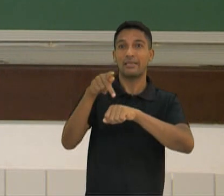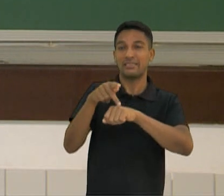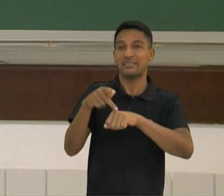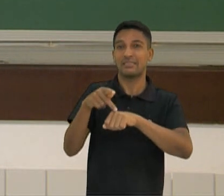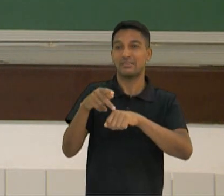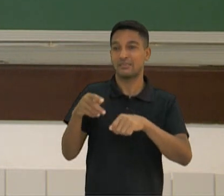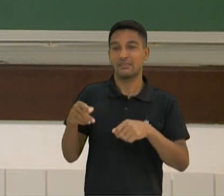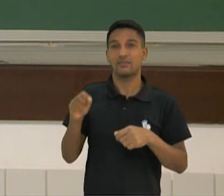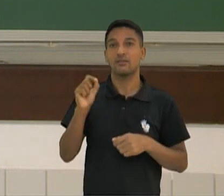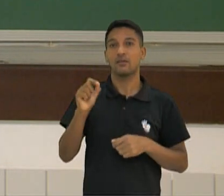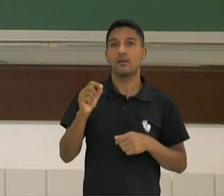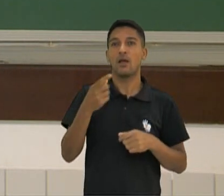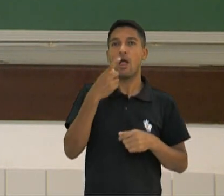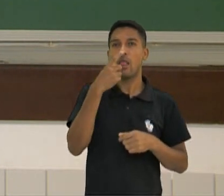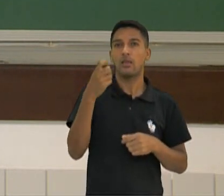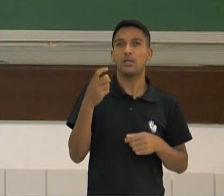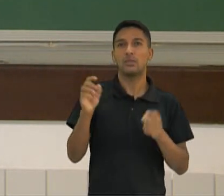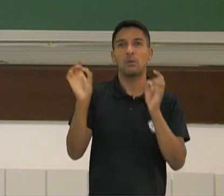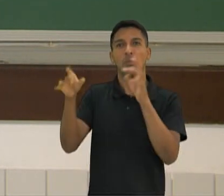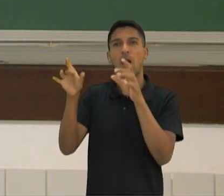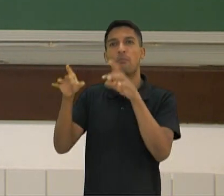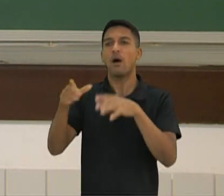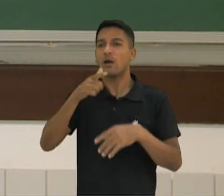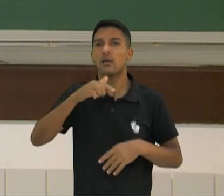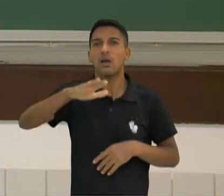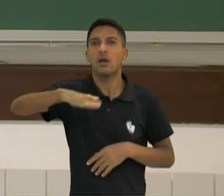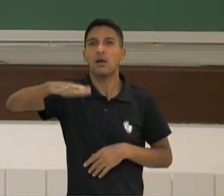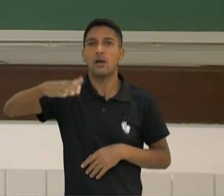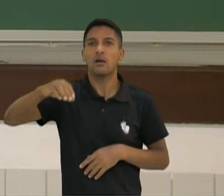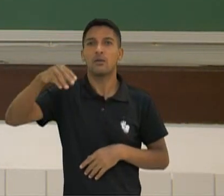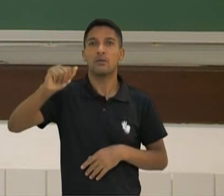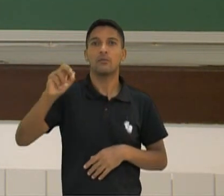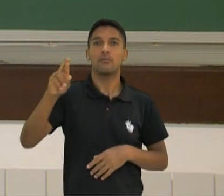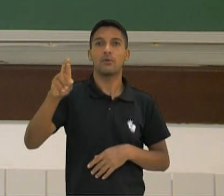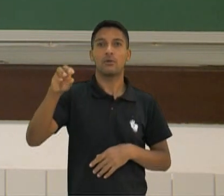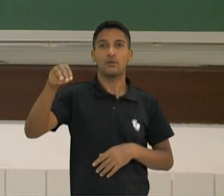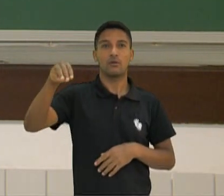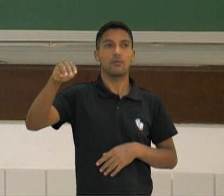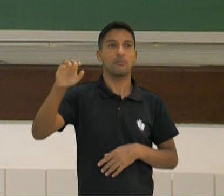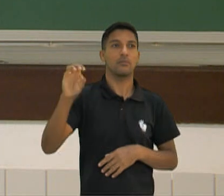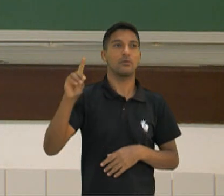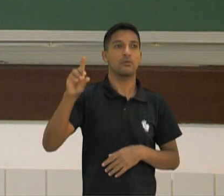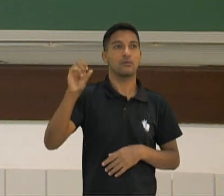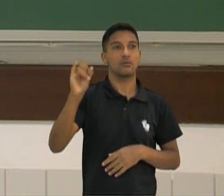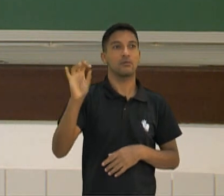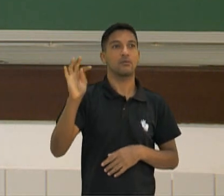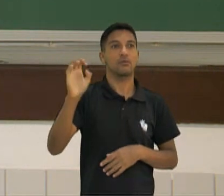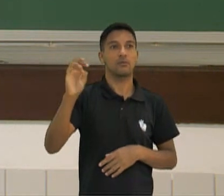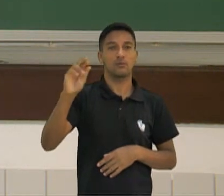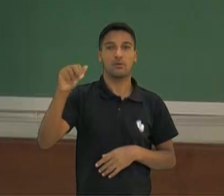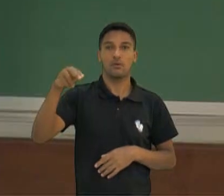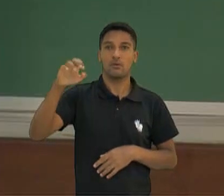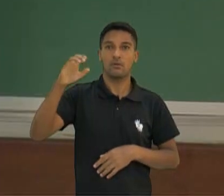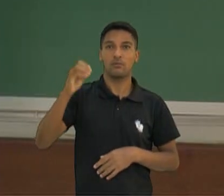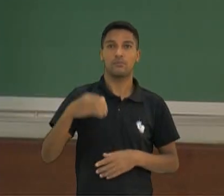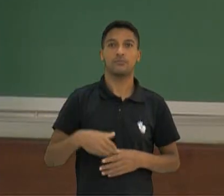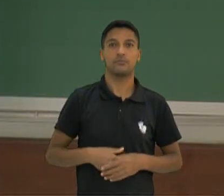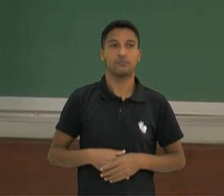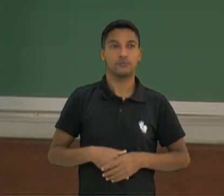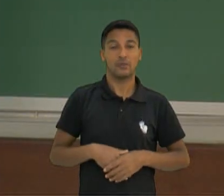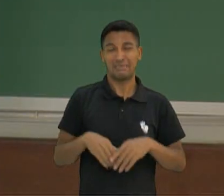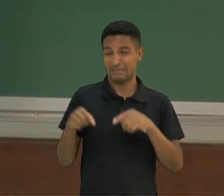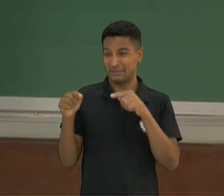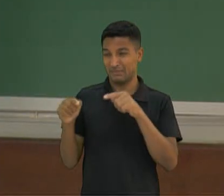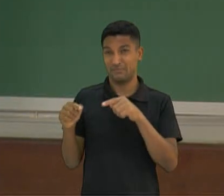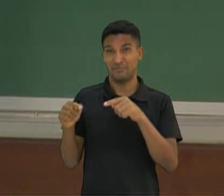tenha muitas áreas impregnadas de lixo orgânico, tornando visualmente poluído. E isso